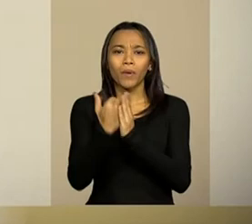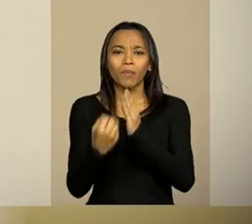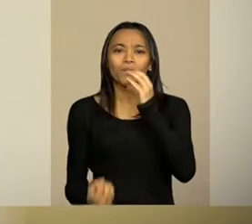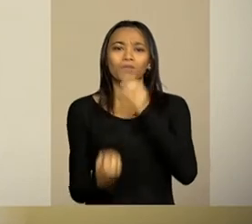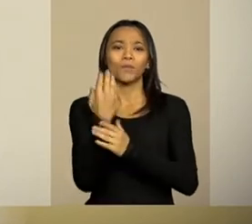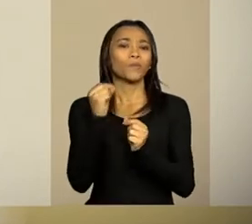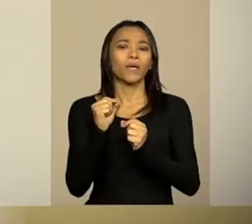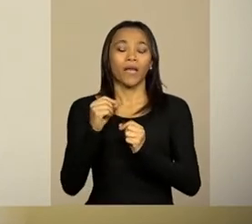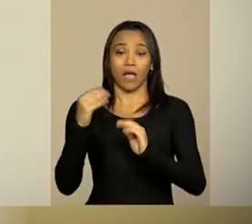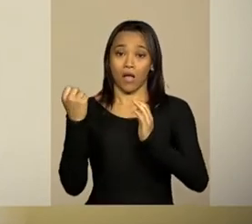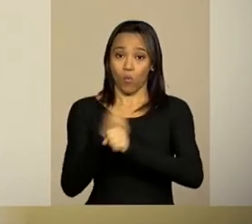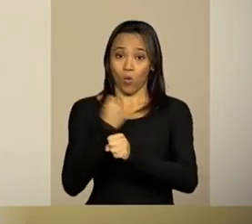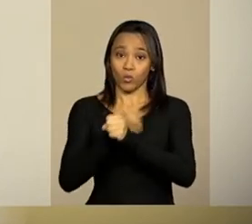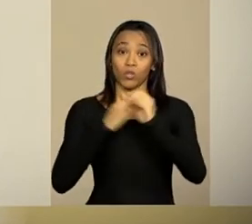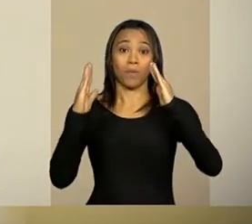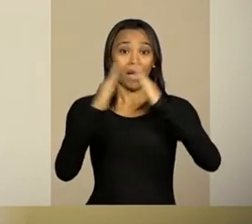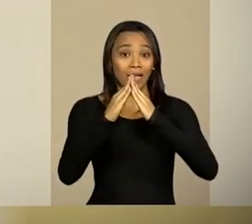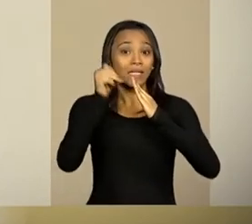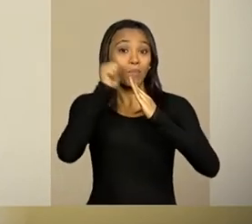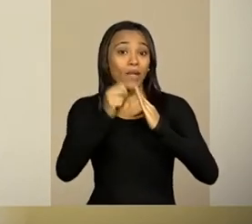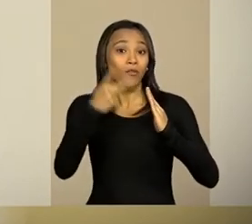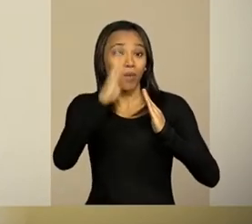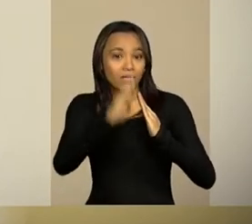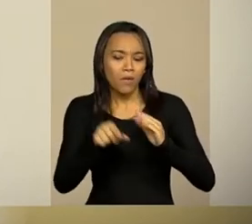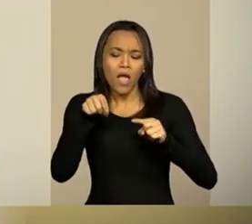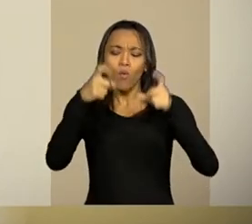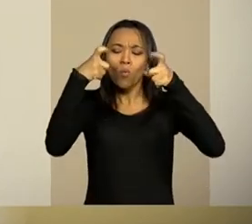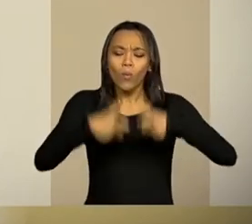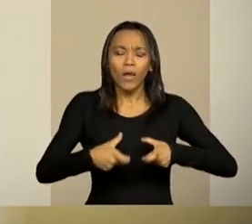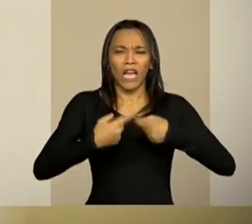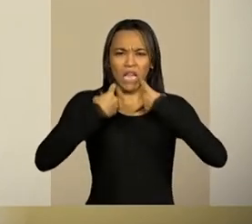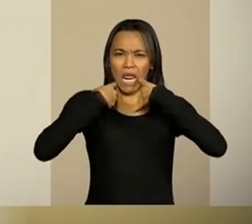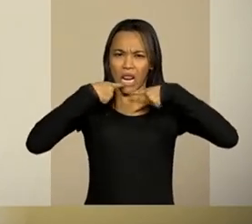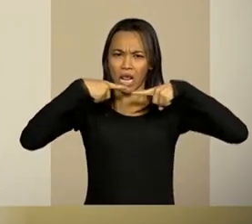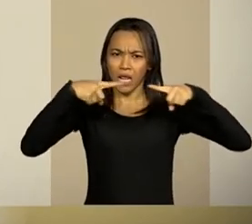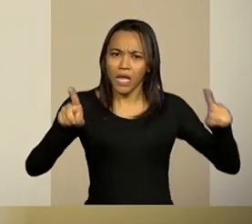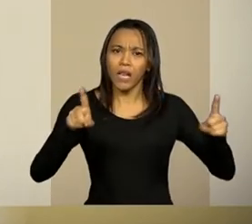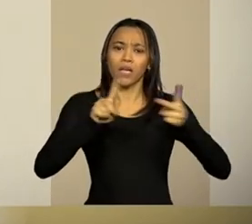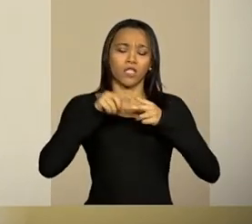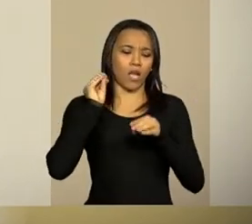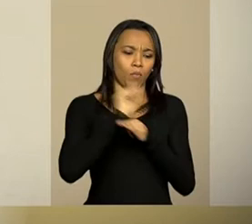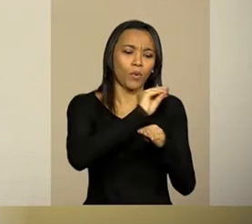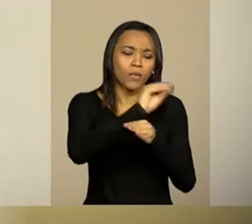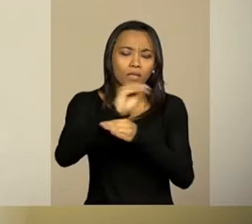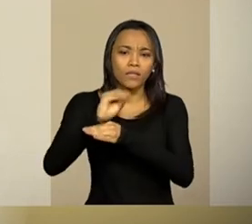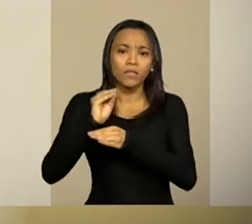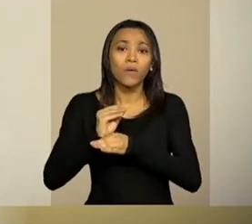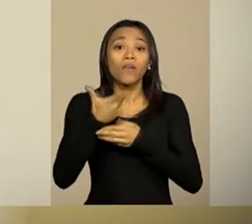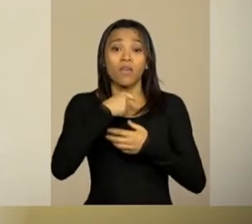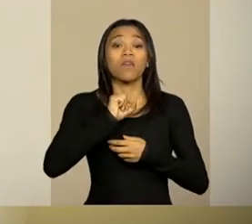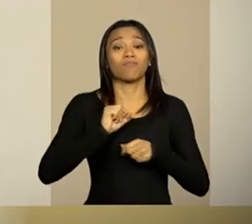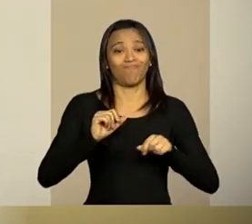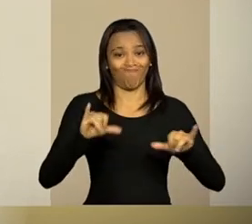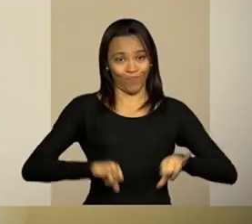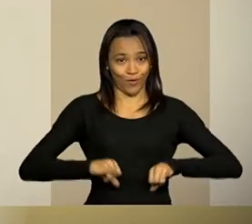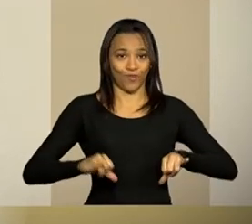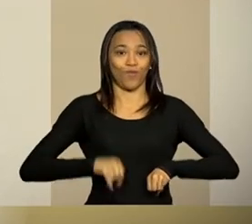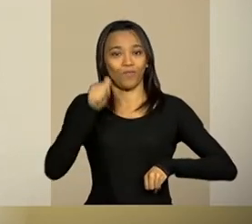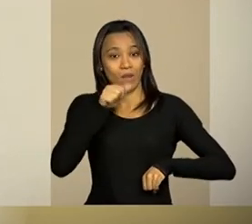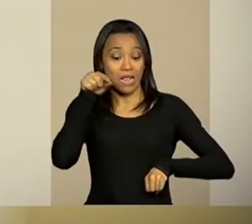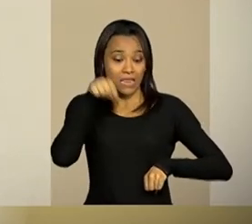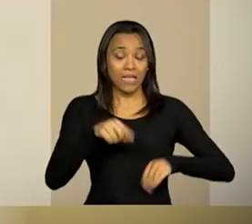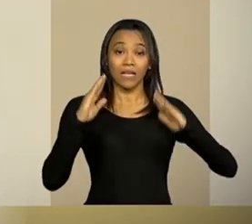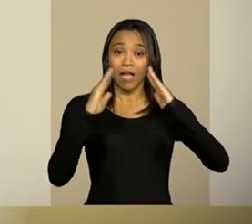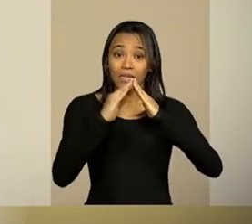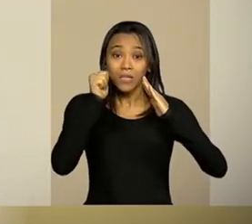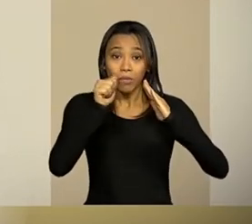brasileira que vai funcionar como um lugar de denúncia de o tempo de proteção às vítimas da violência na